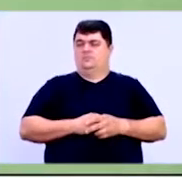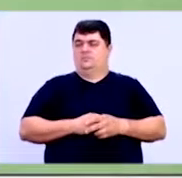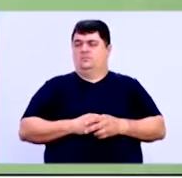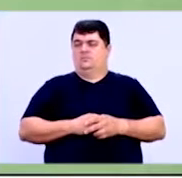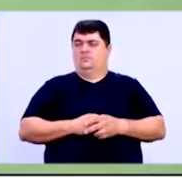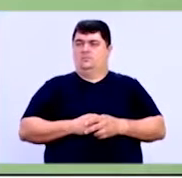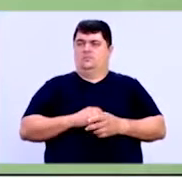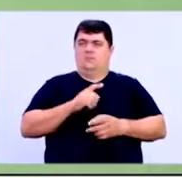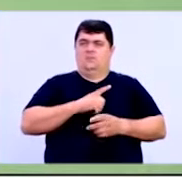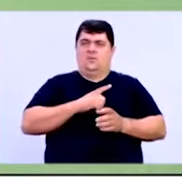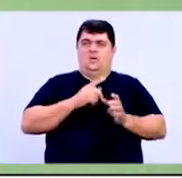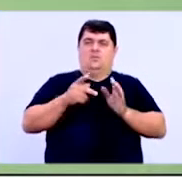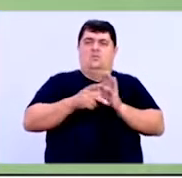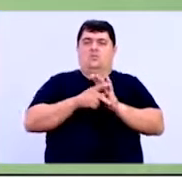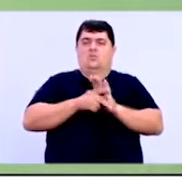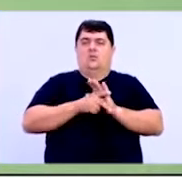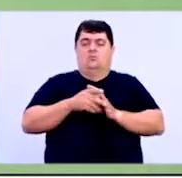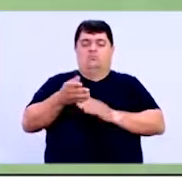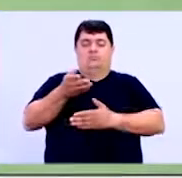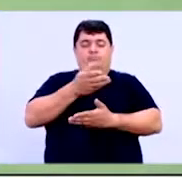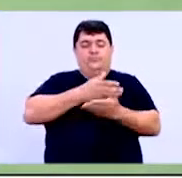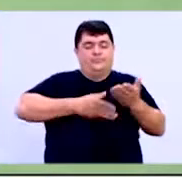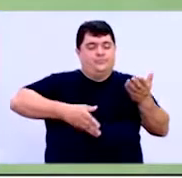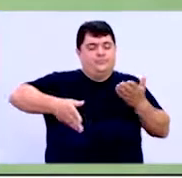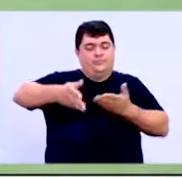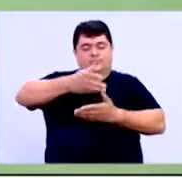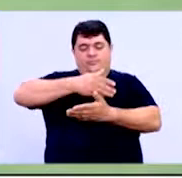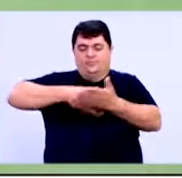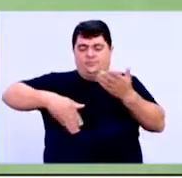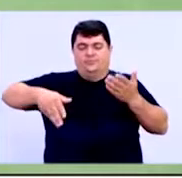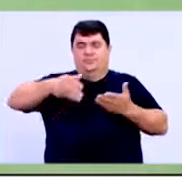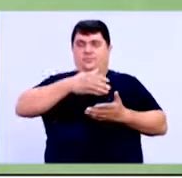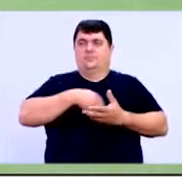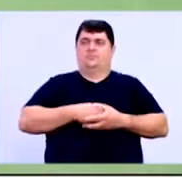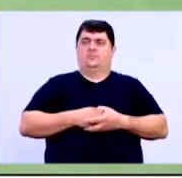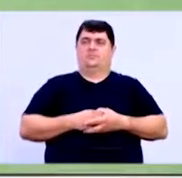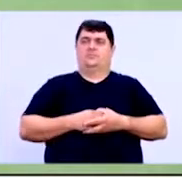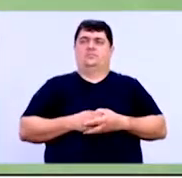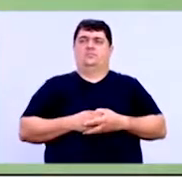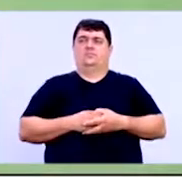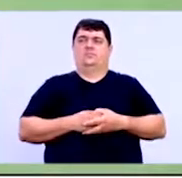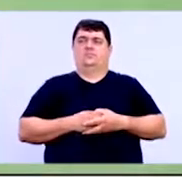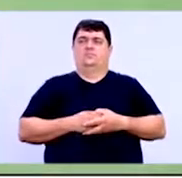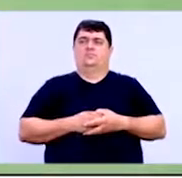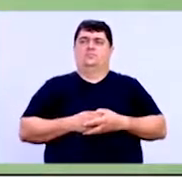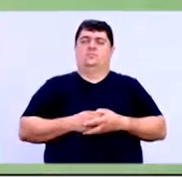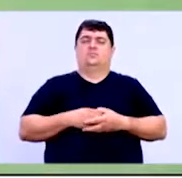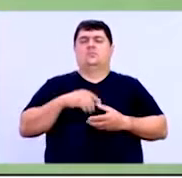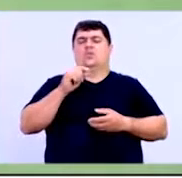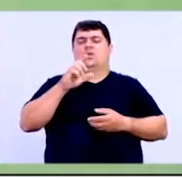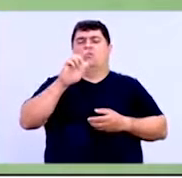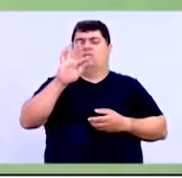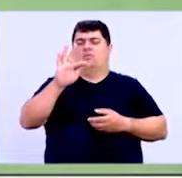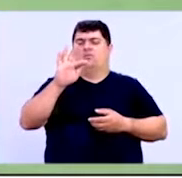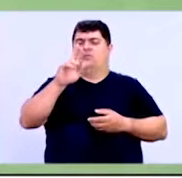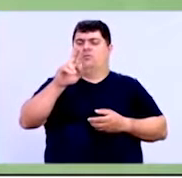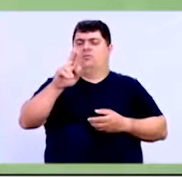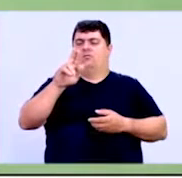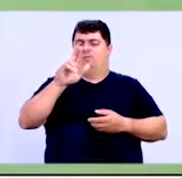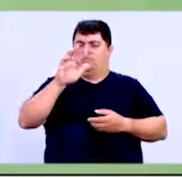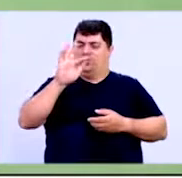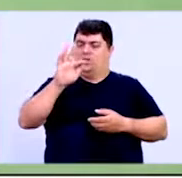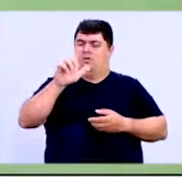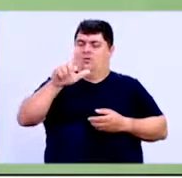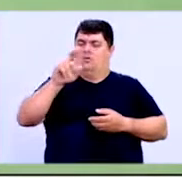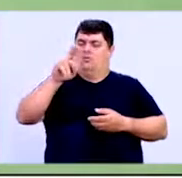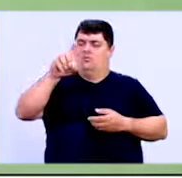um fluxo contínuo. E aí, necessariamente, o que é esse fluxo? É toda a